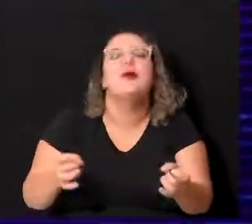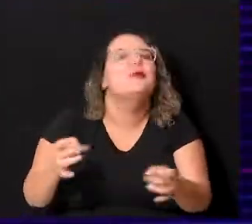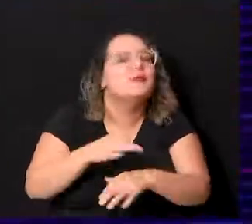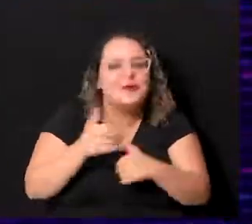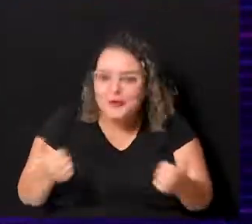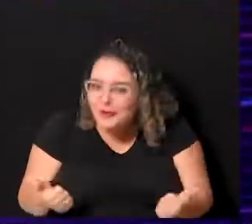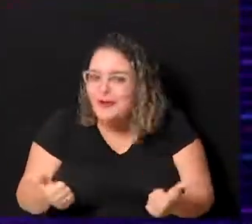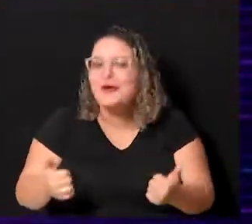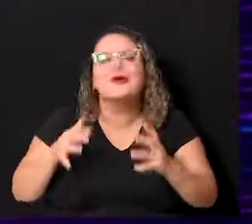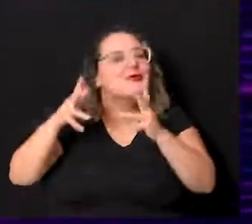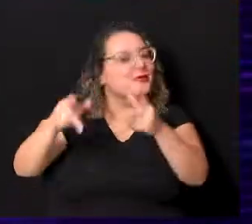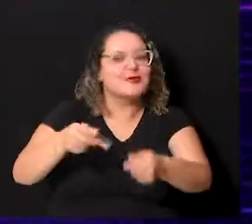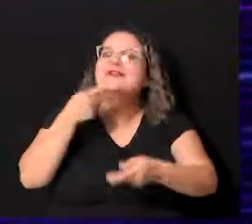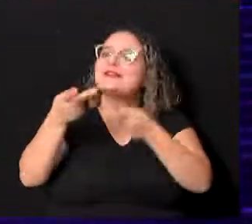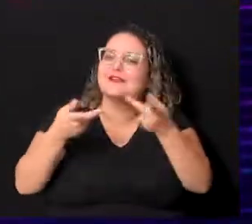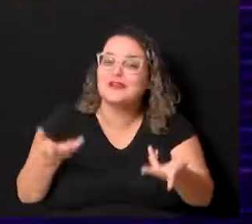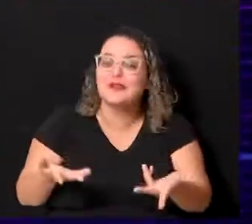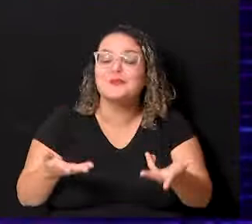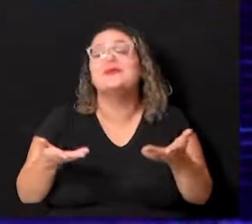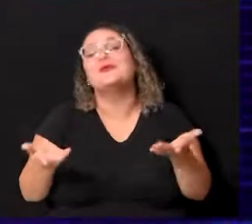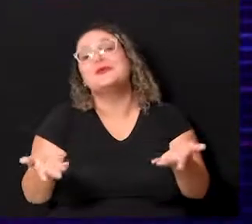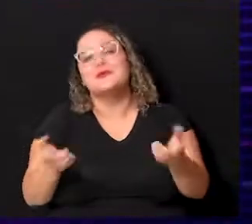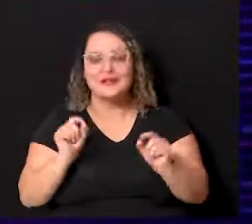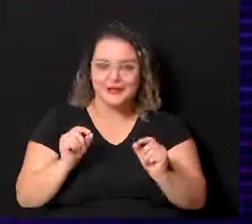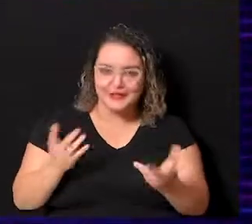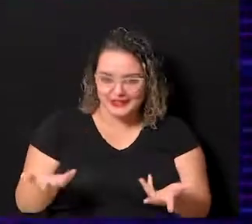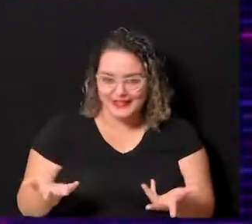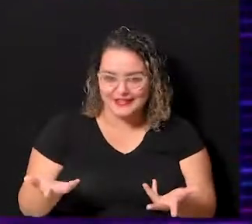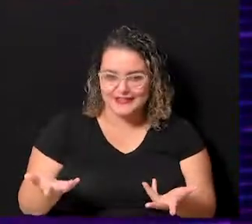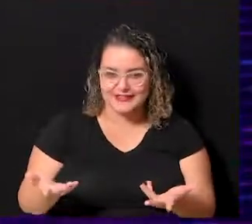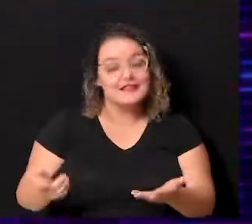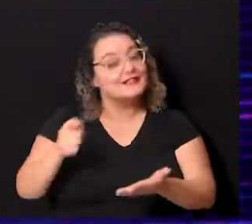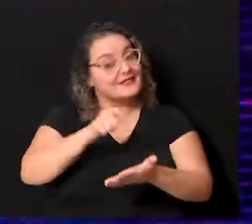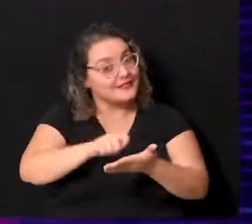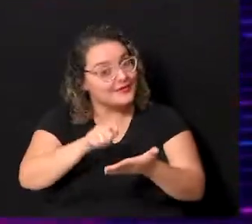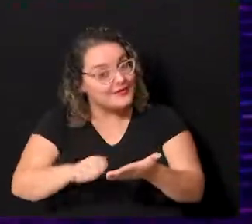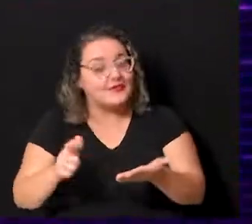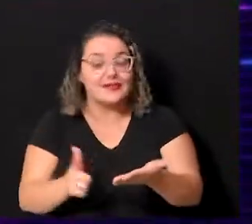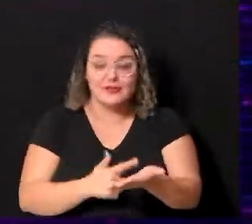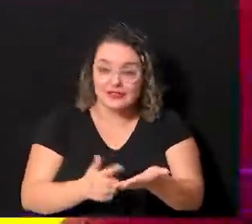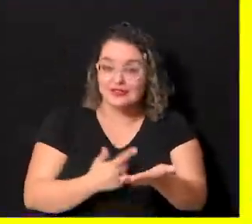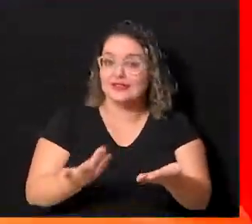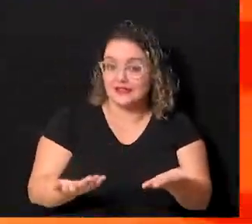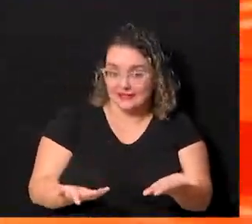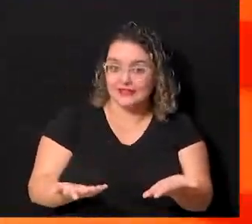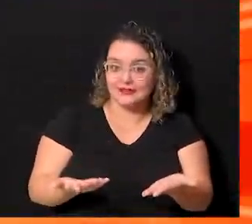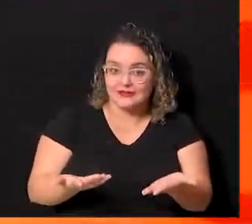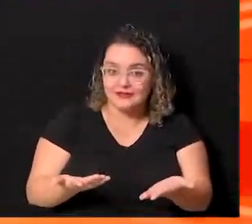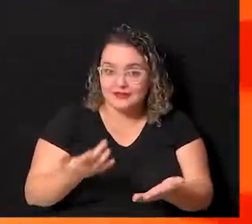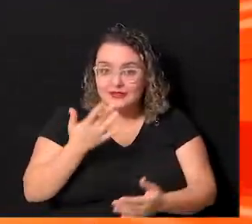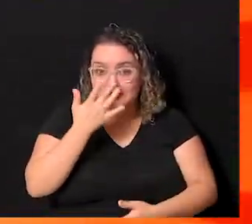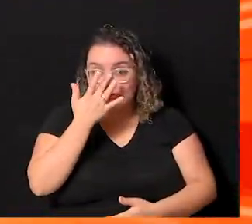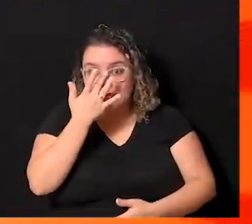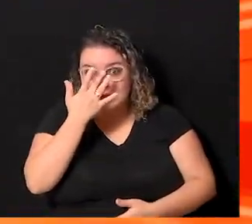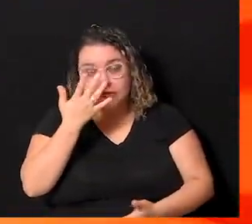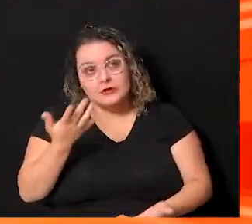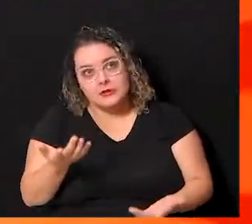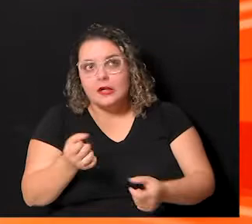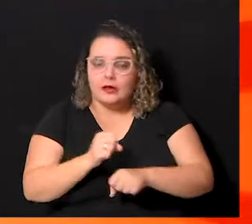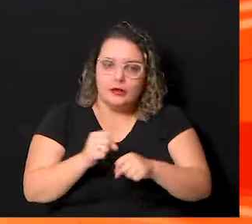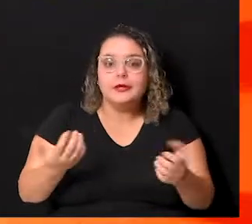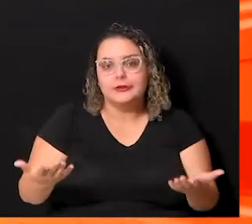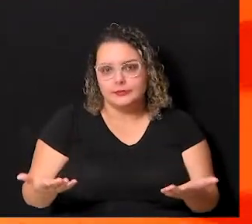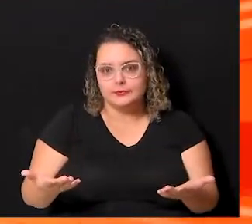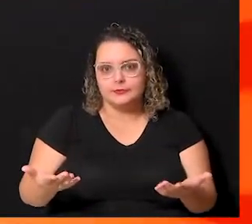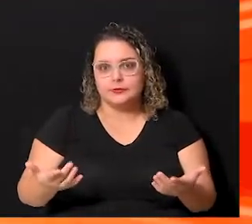que você falou. É o seguinte, escrever um livro, por mais que não seja um talalau desse